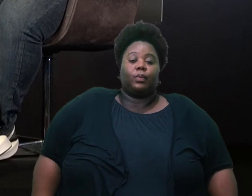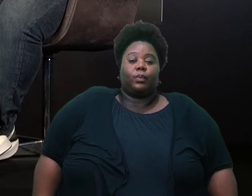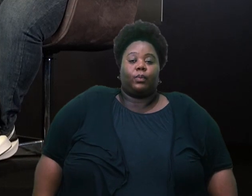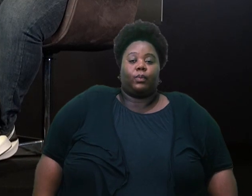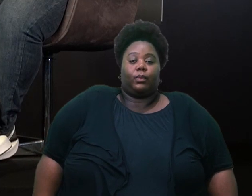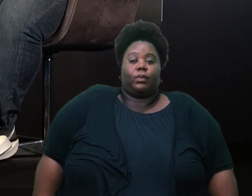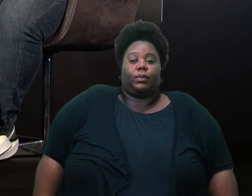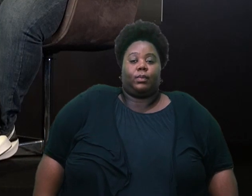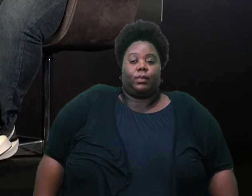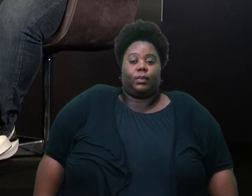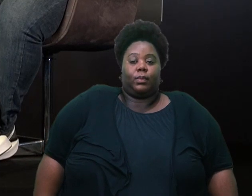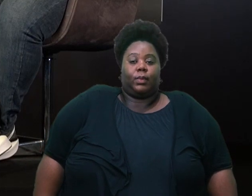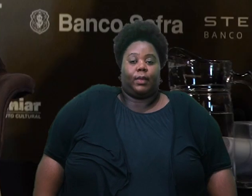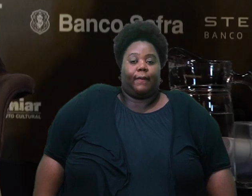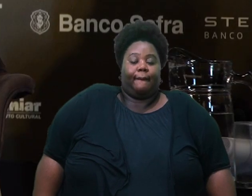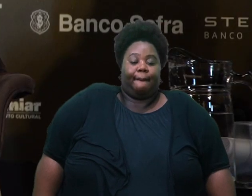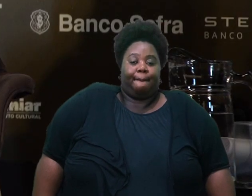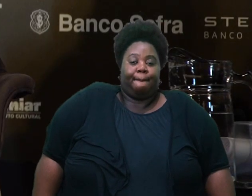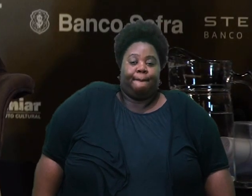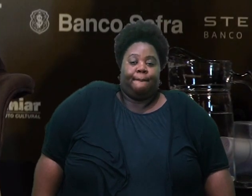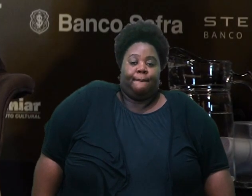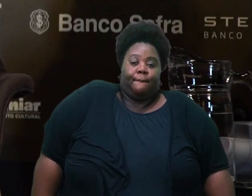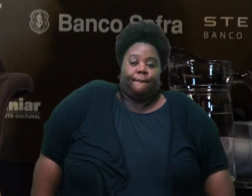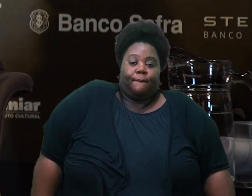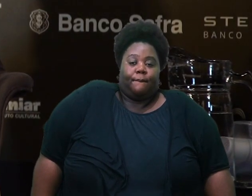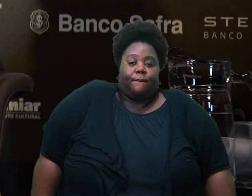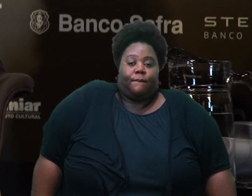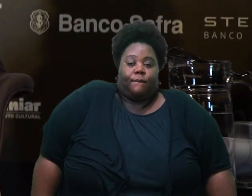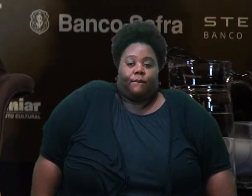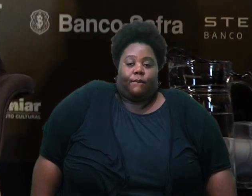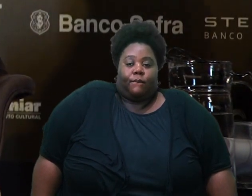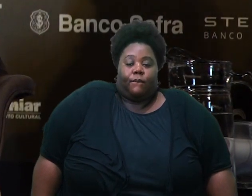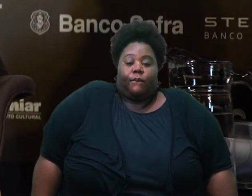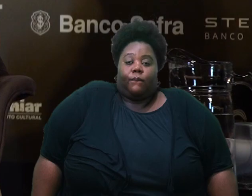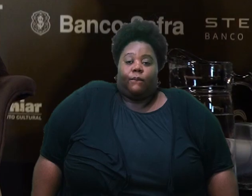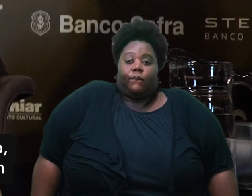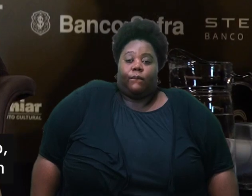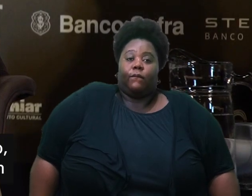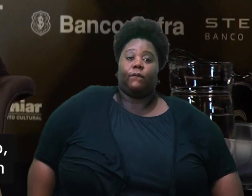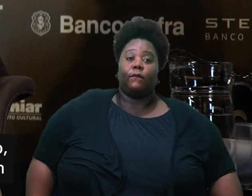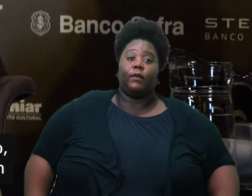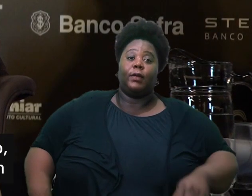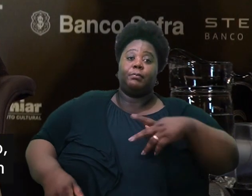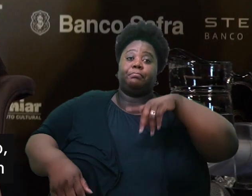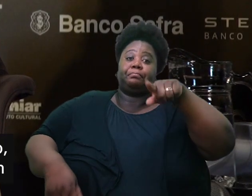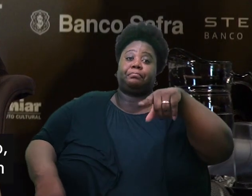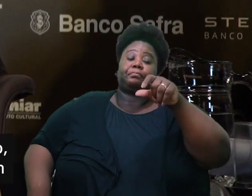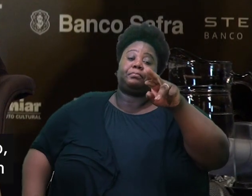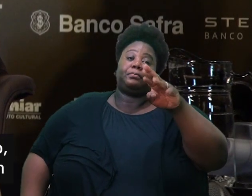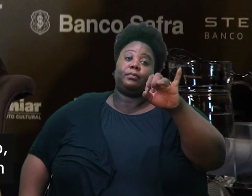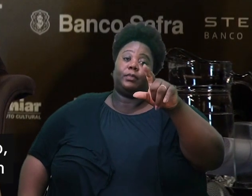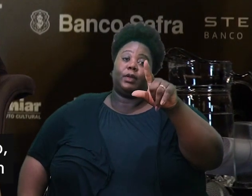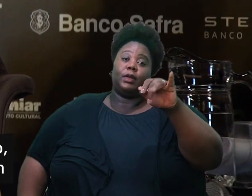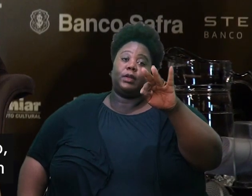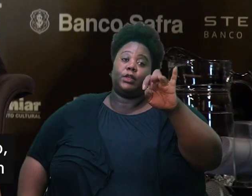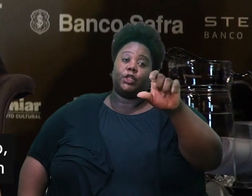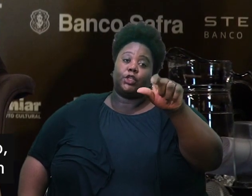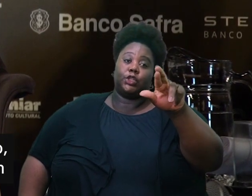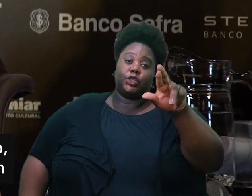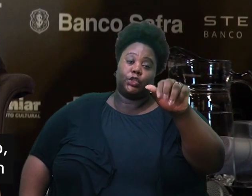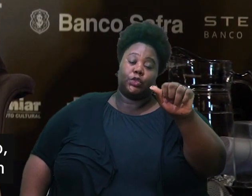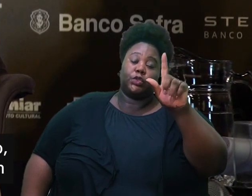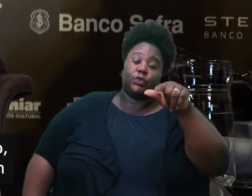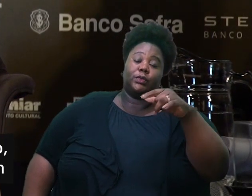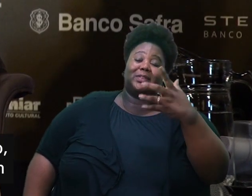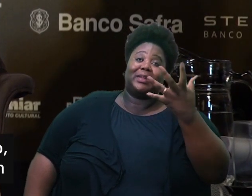Oralitura, não é, de tal modo que também, já almejando, com muita ambição, almejando